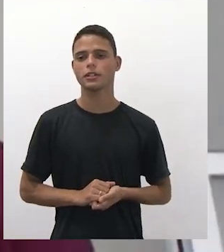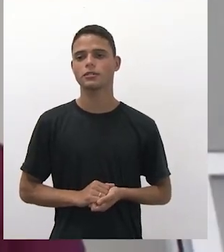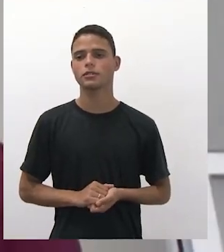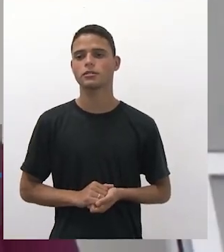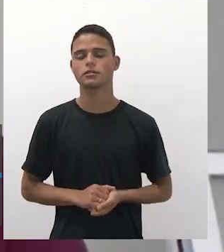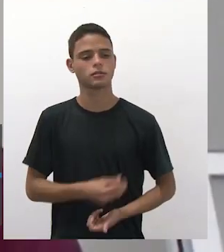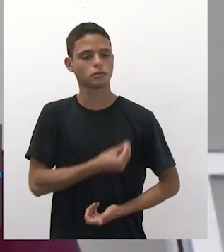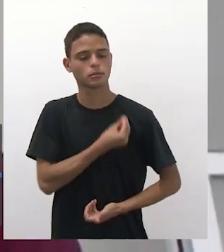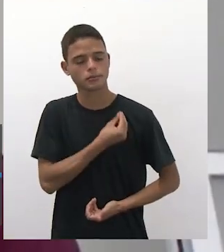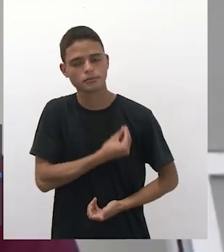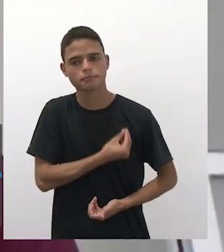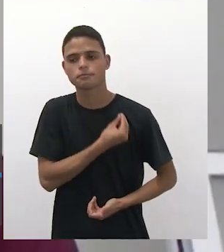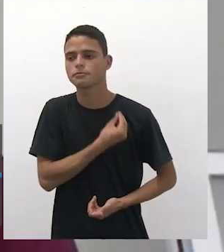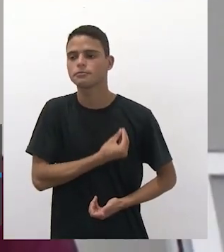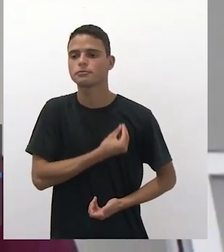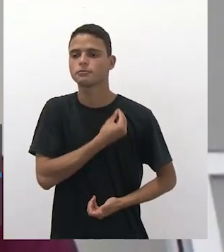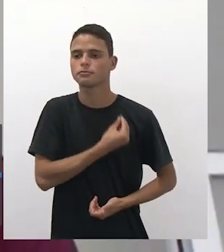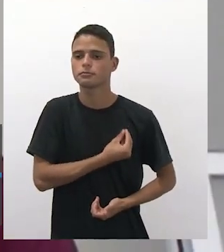vida